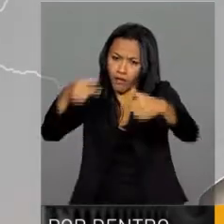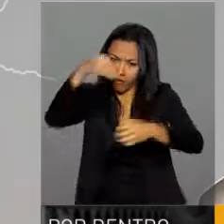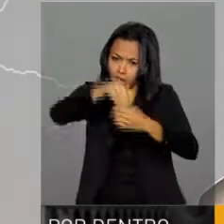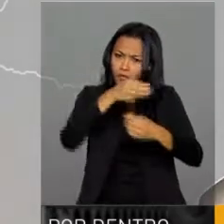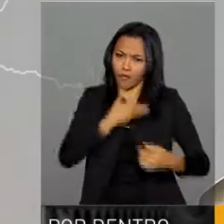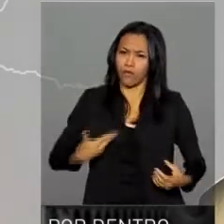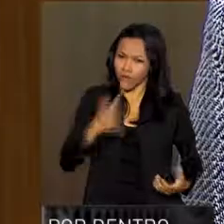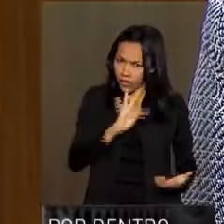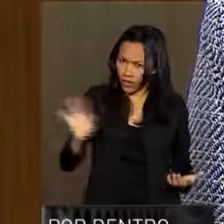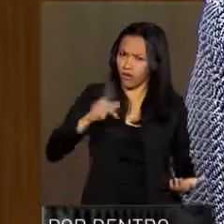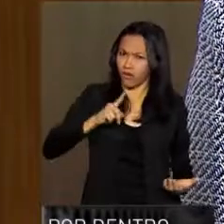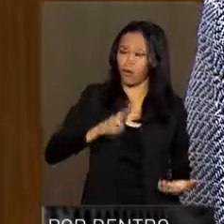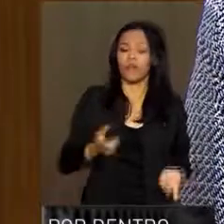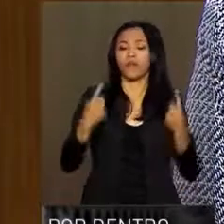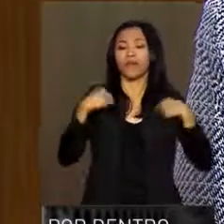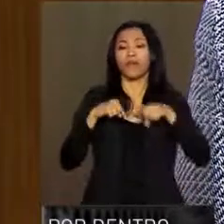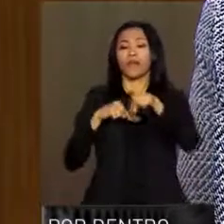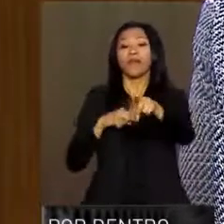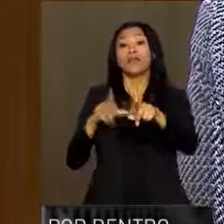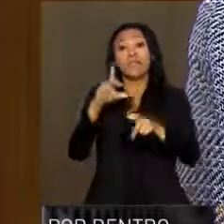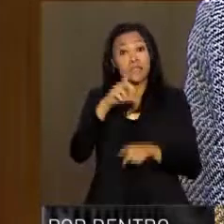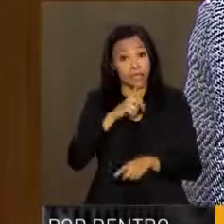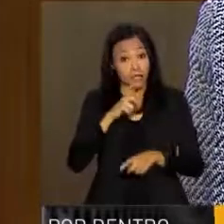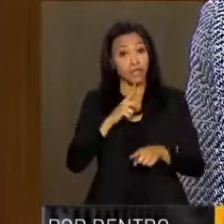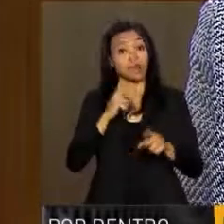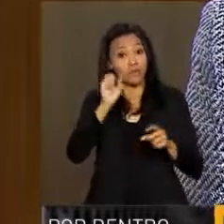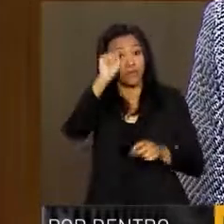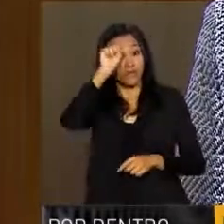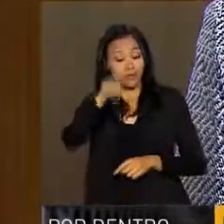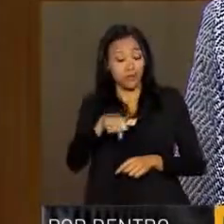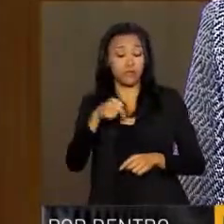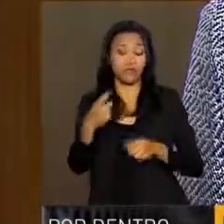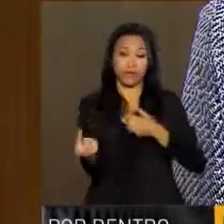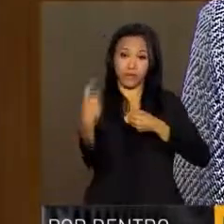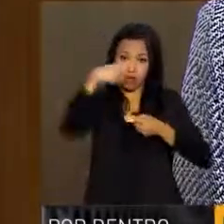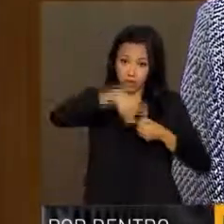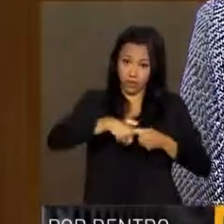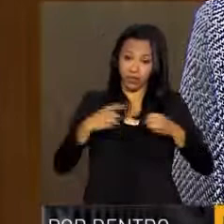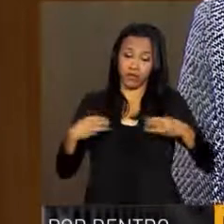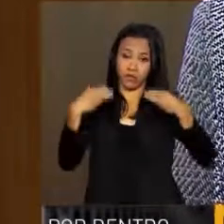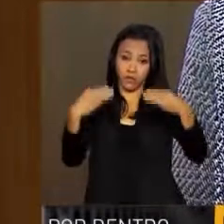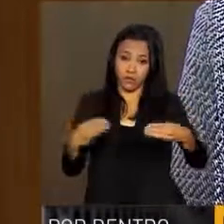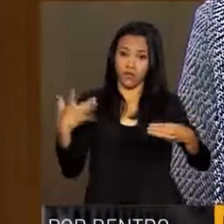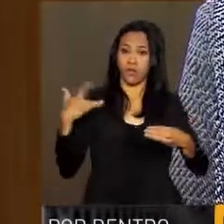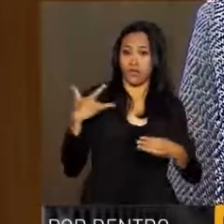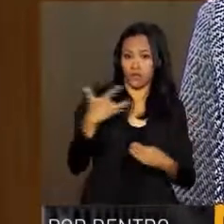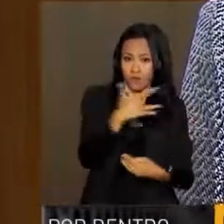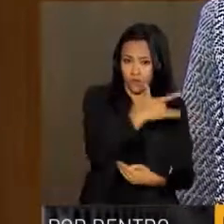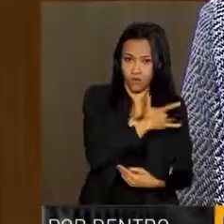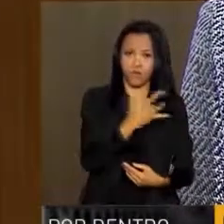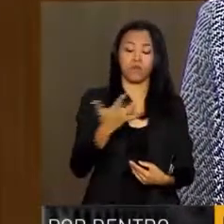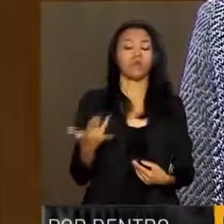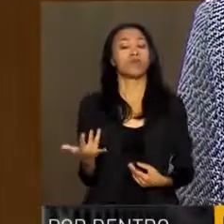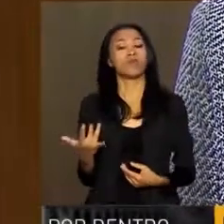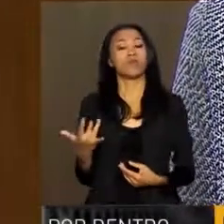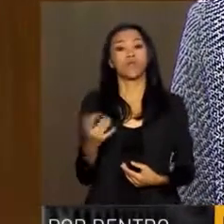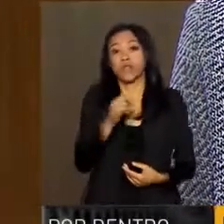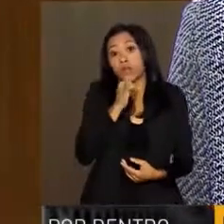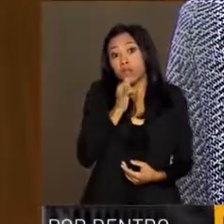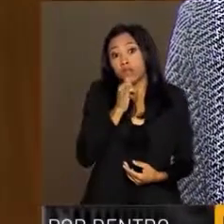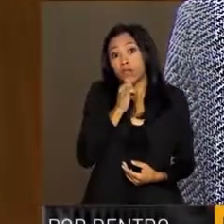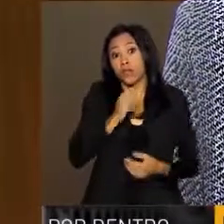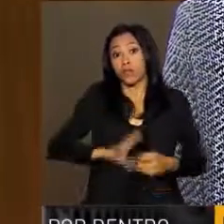estamos numa parceria com o ministério da saúde é que tem a responsabilidade de fazer a questão efetiva do caso do aborto